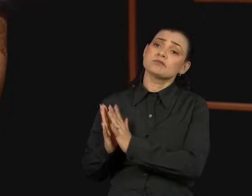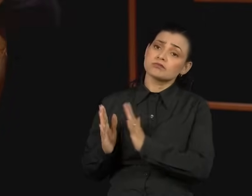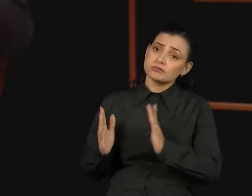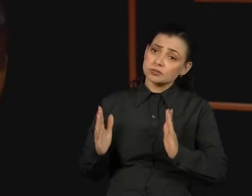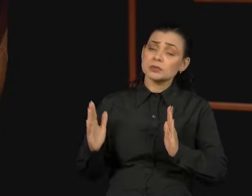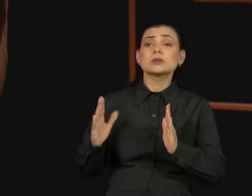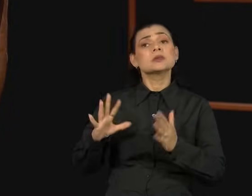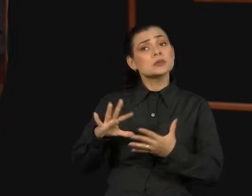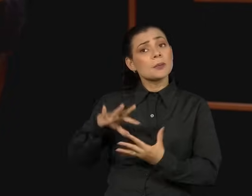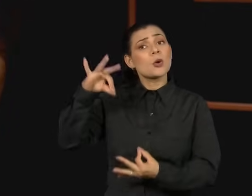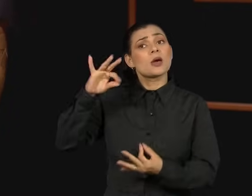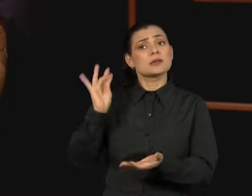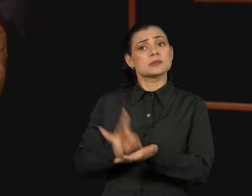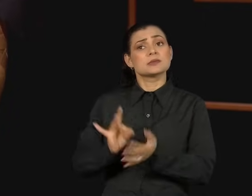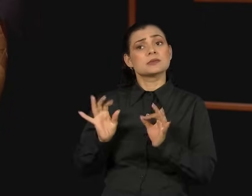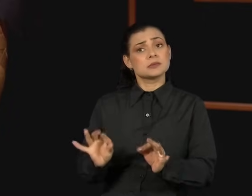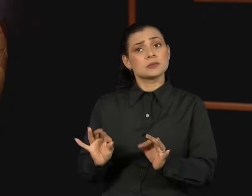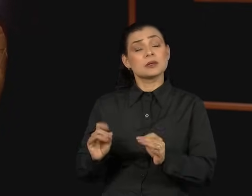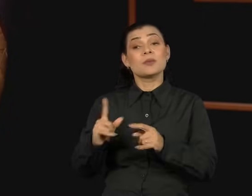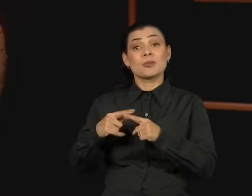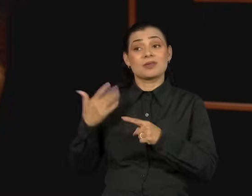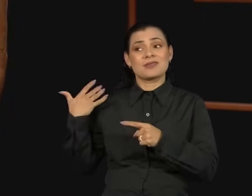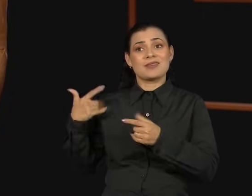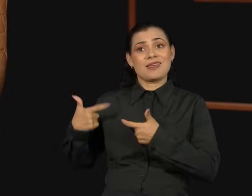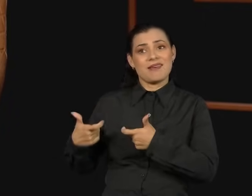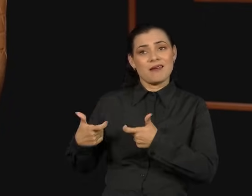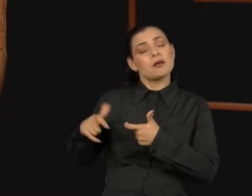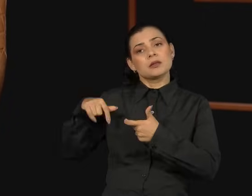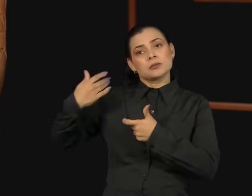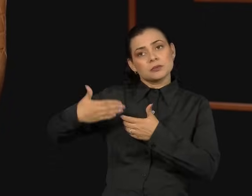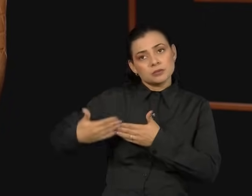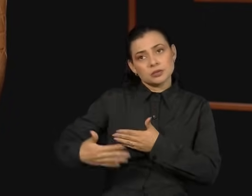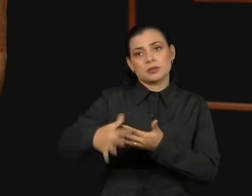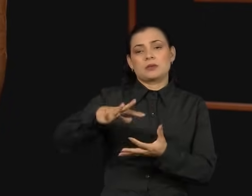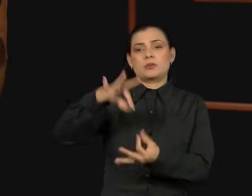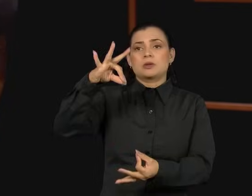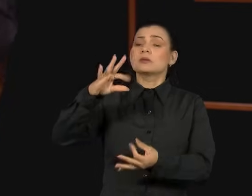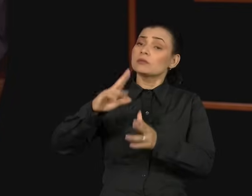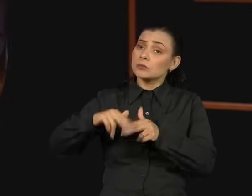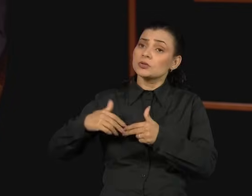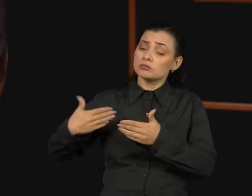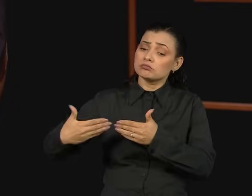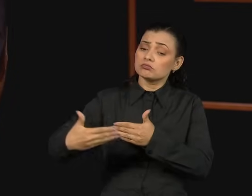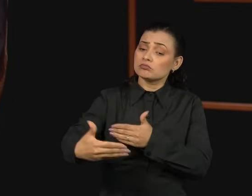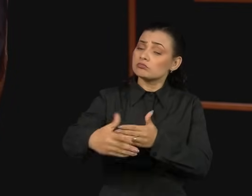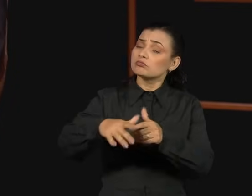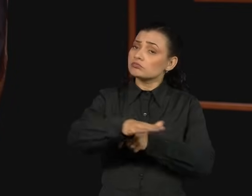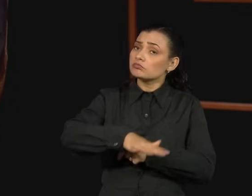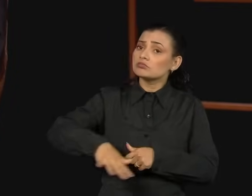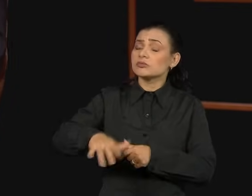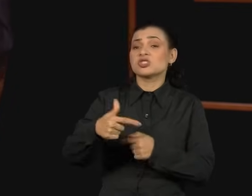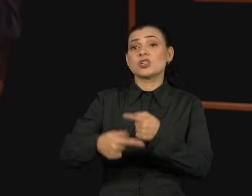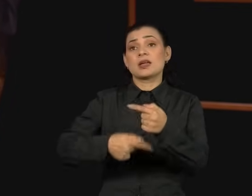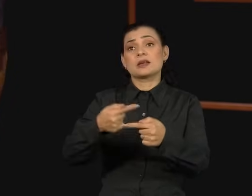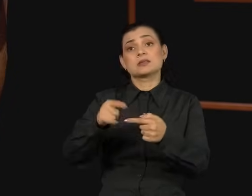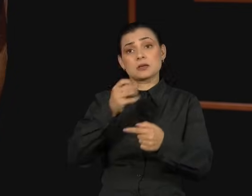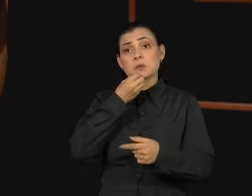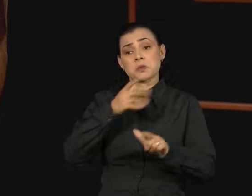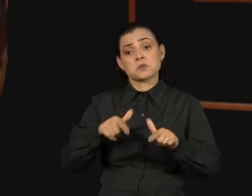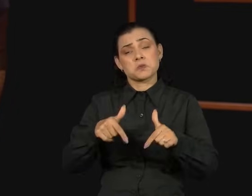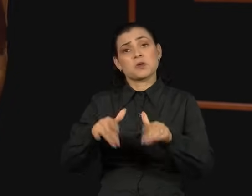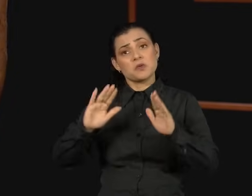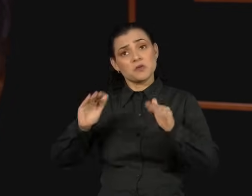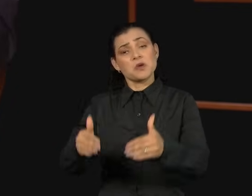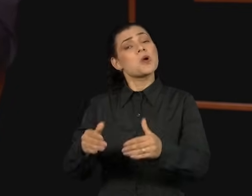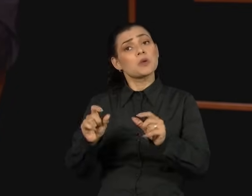período democrático do pós-guerra. E a geração que está ali vamos dizer, produzida